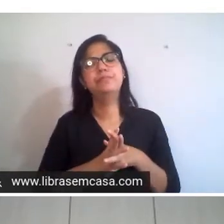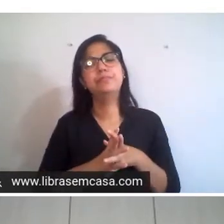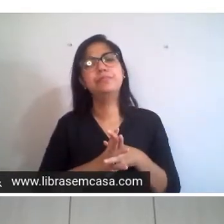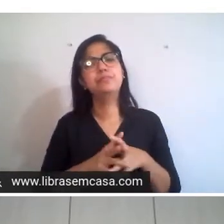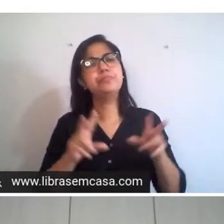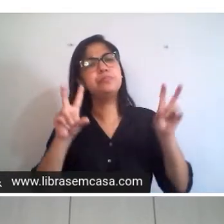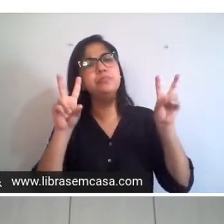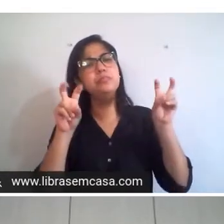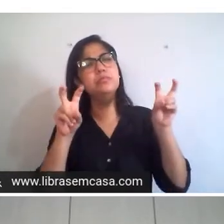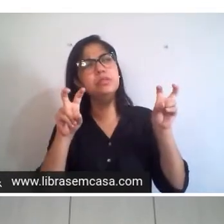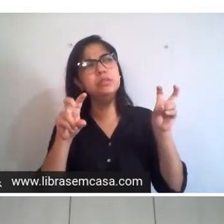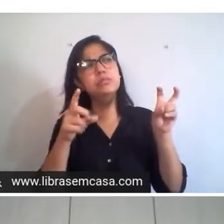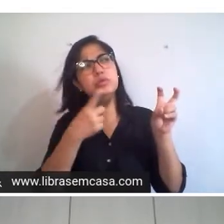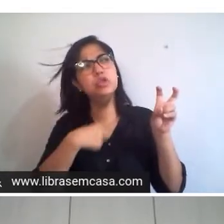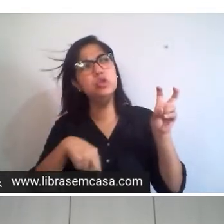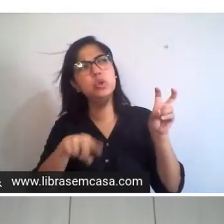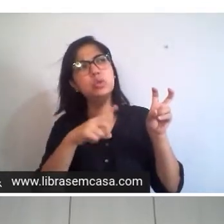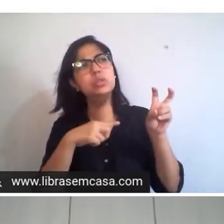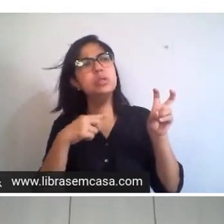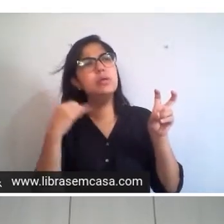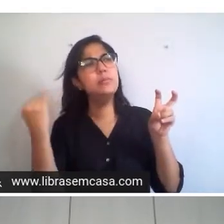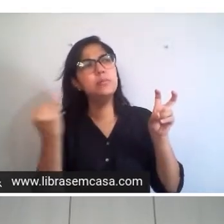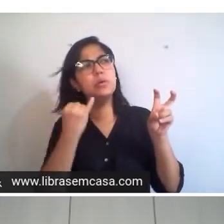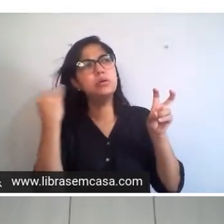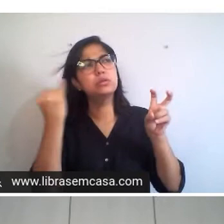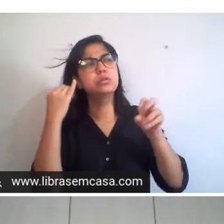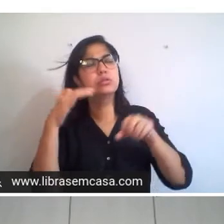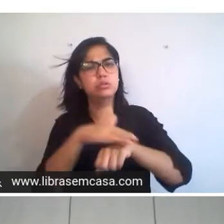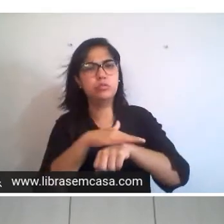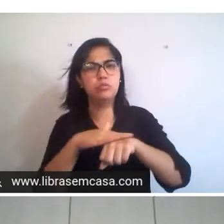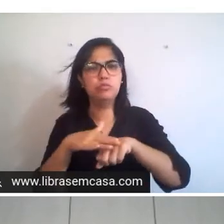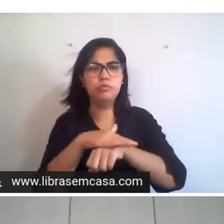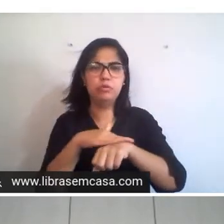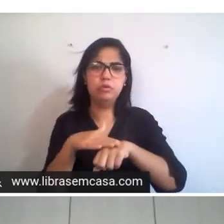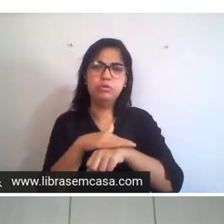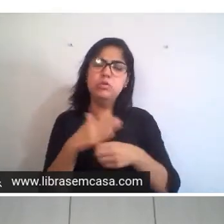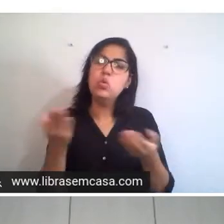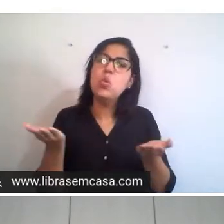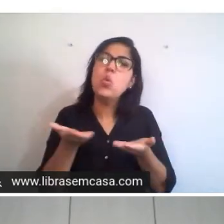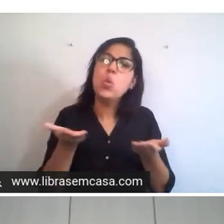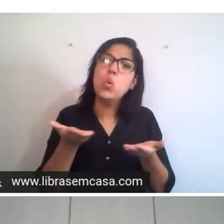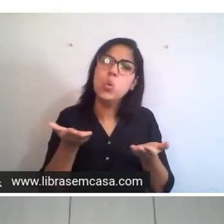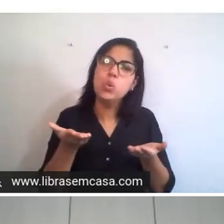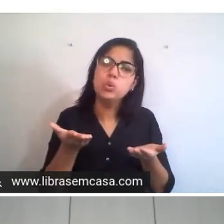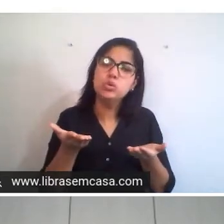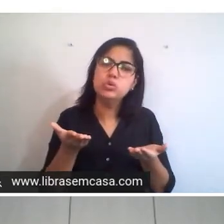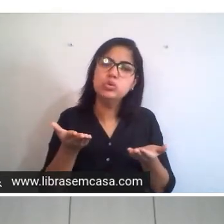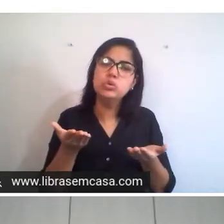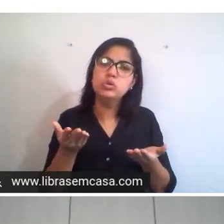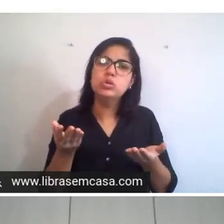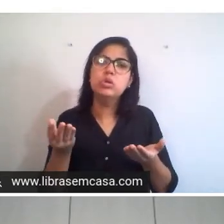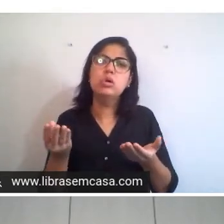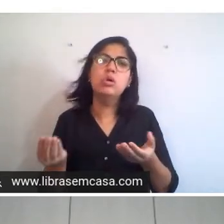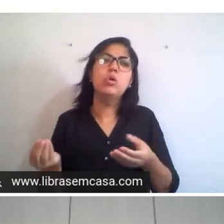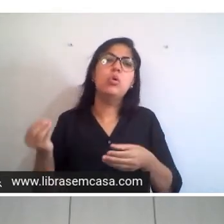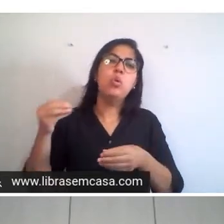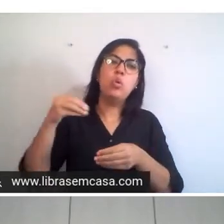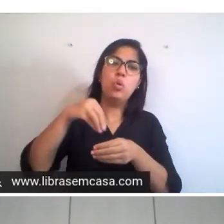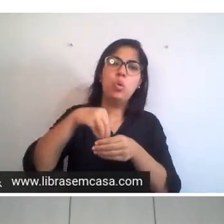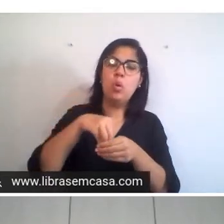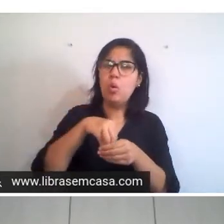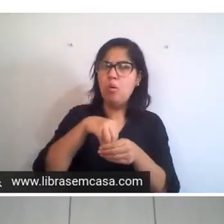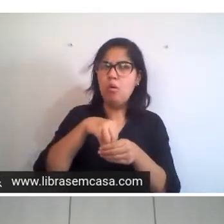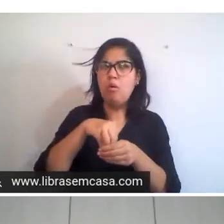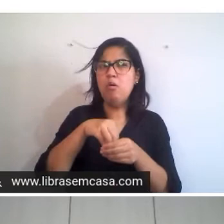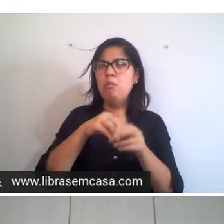sobre essa nossa importantíssima conversa de hoje, que coloca o